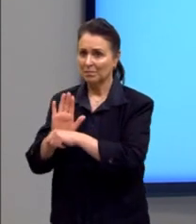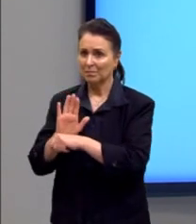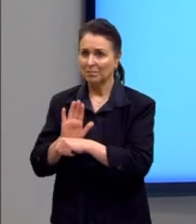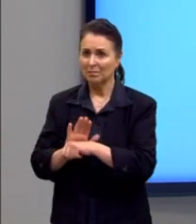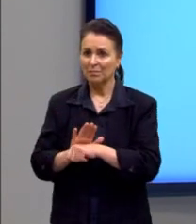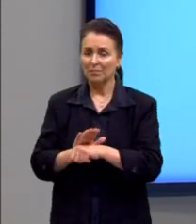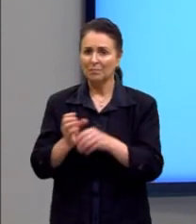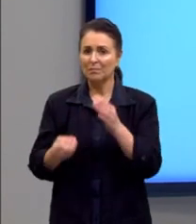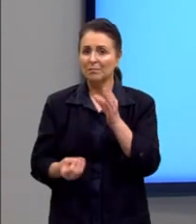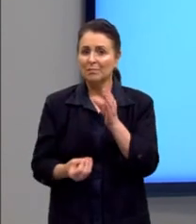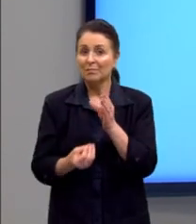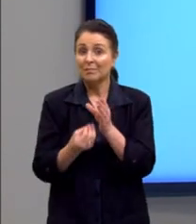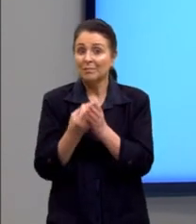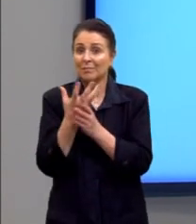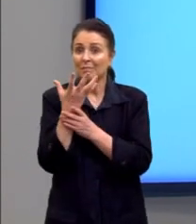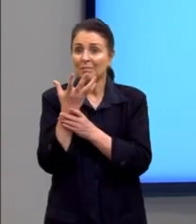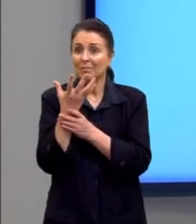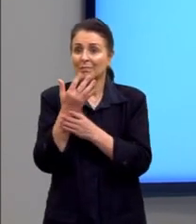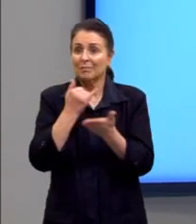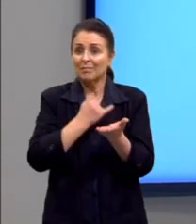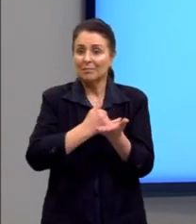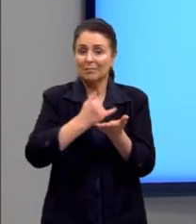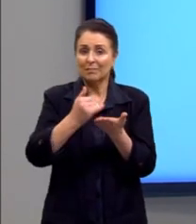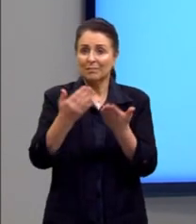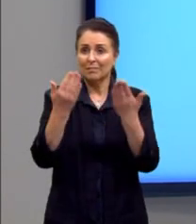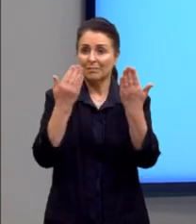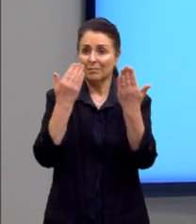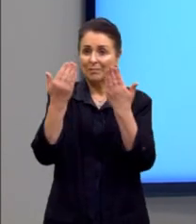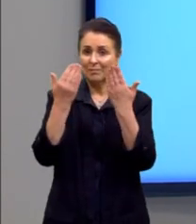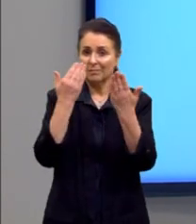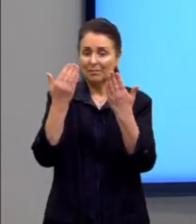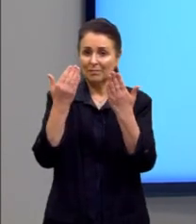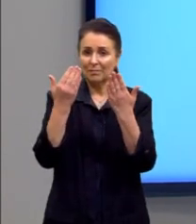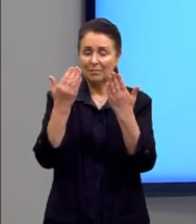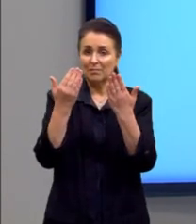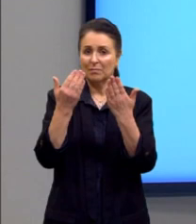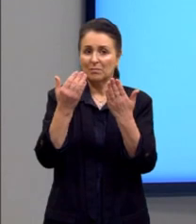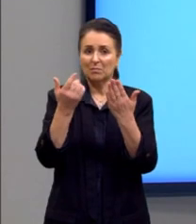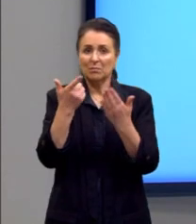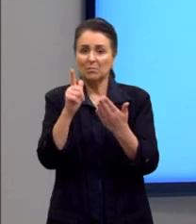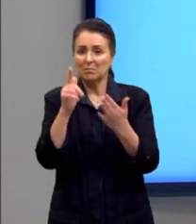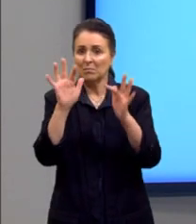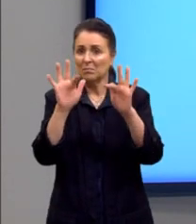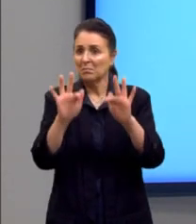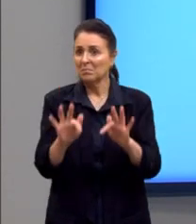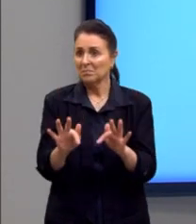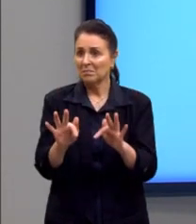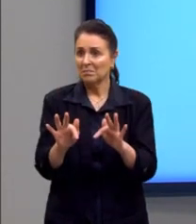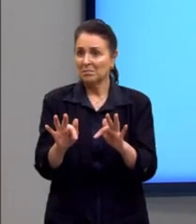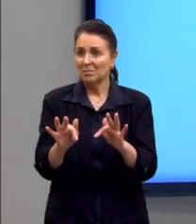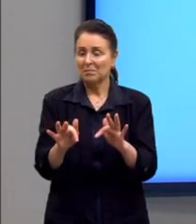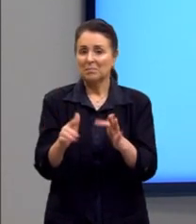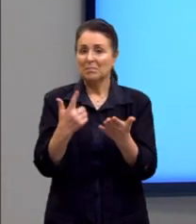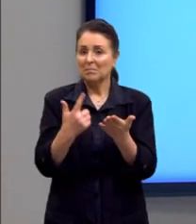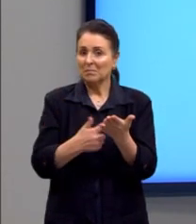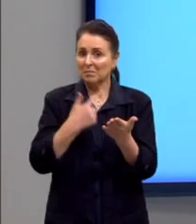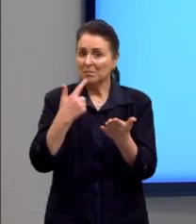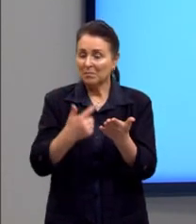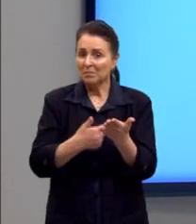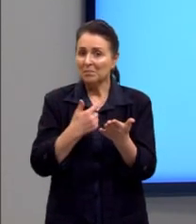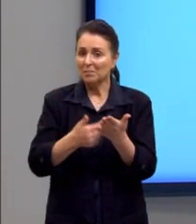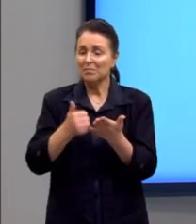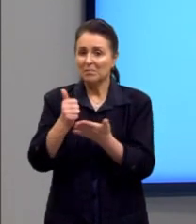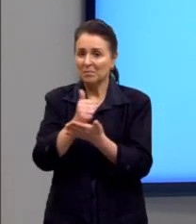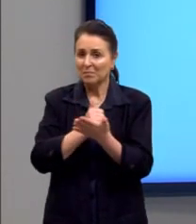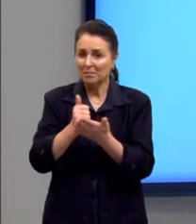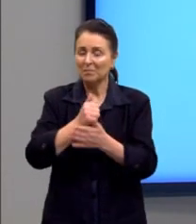teve como um dos pilares a introdução análise dos infinitos obra que constitui um dos fundamentos da